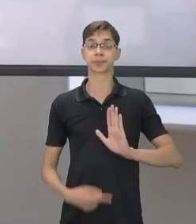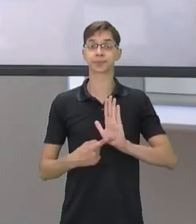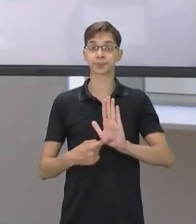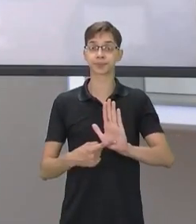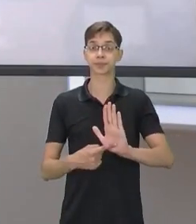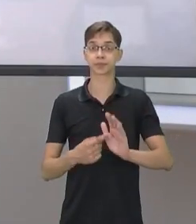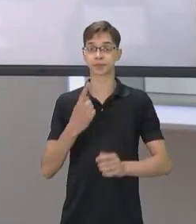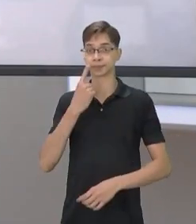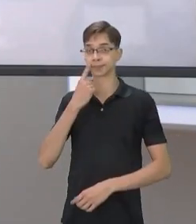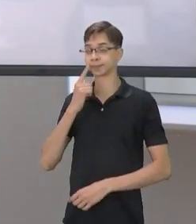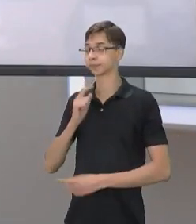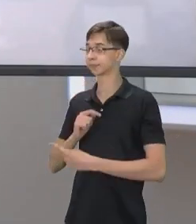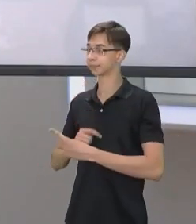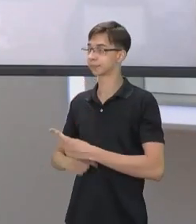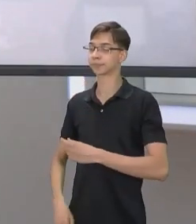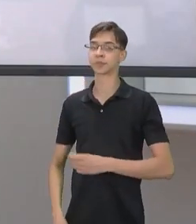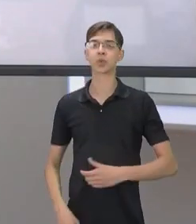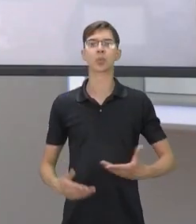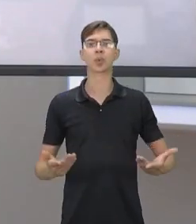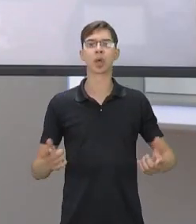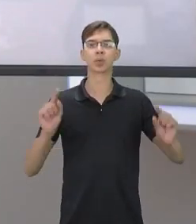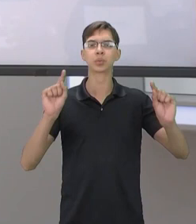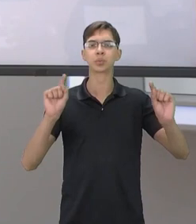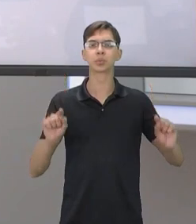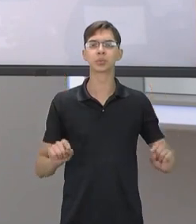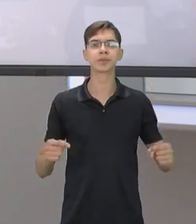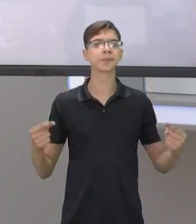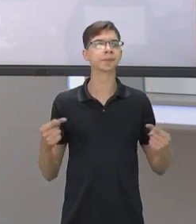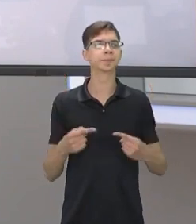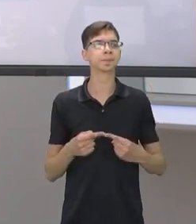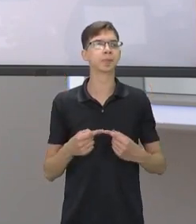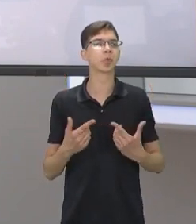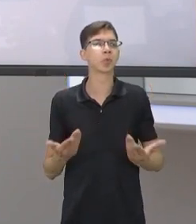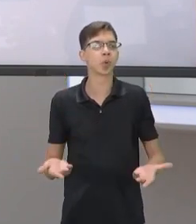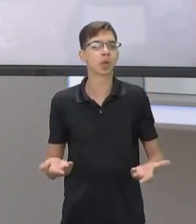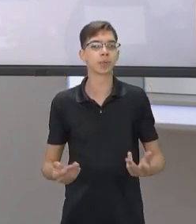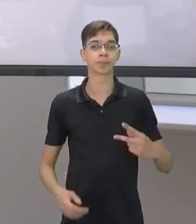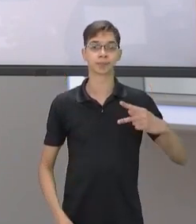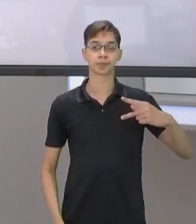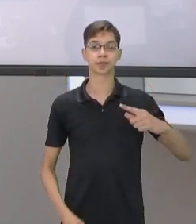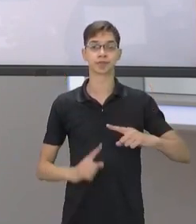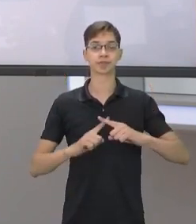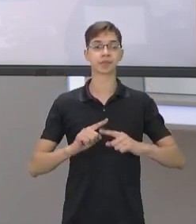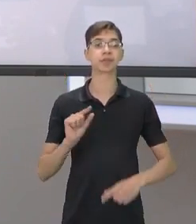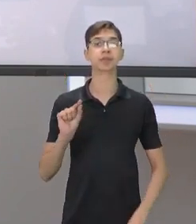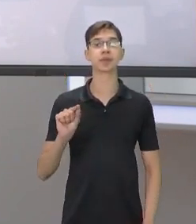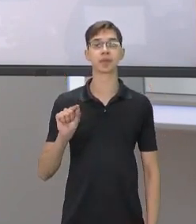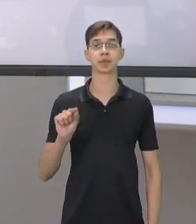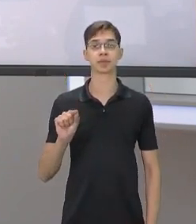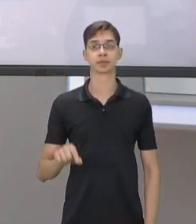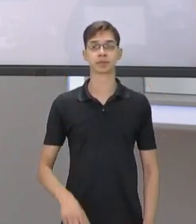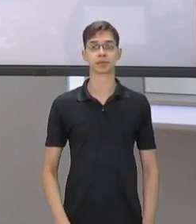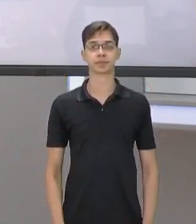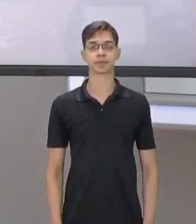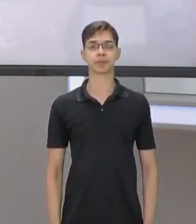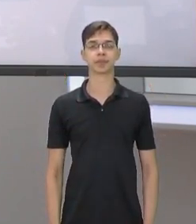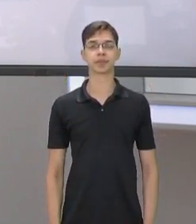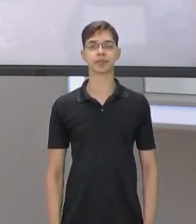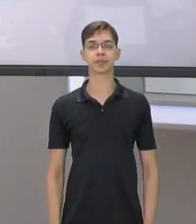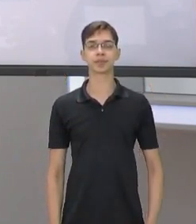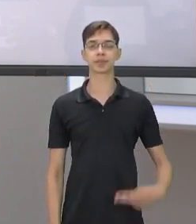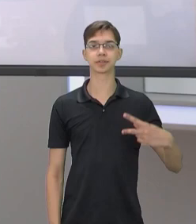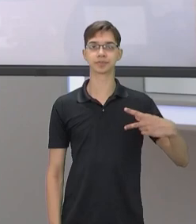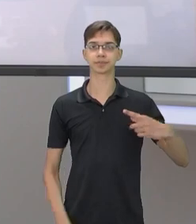apresentadas abaixo. Qual é a matriz correspondente? P vezes Q. P vezes Q, eu preciso